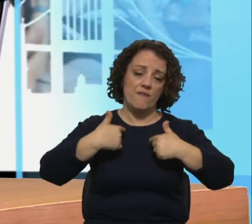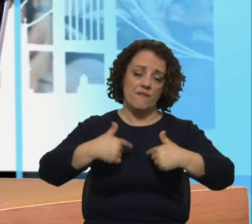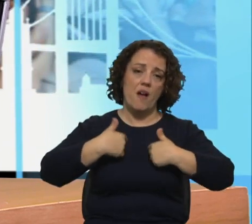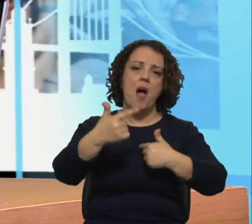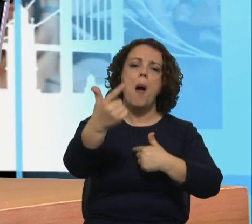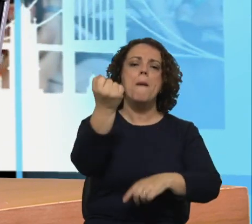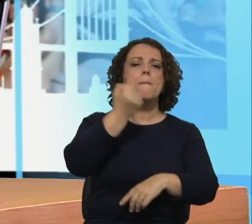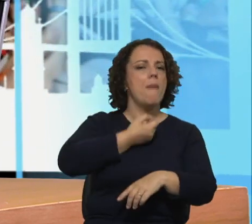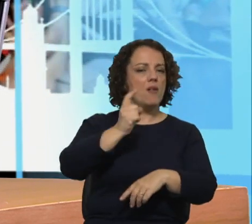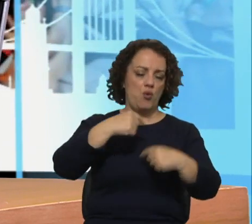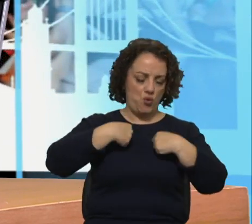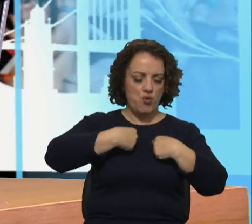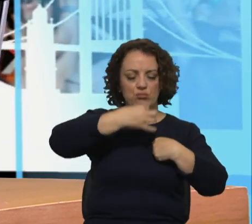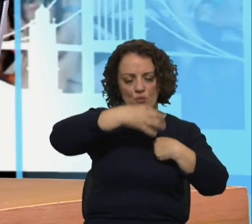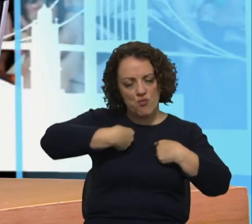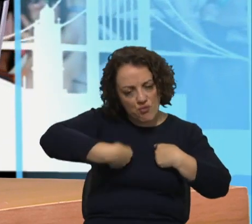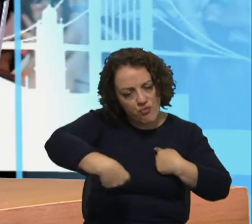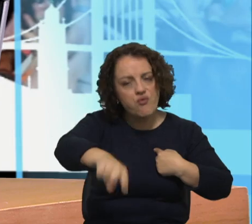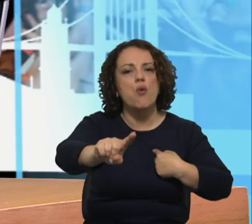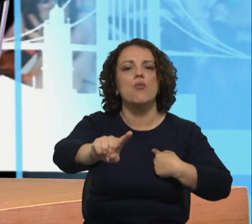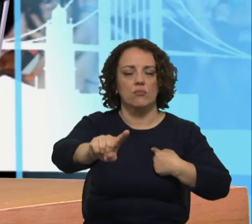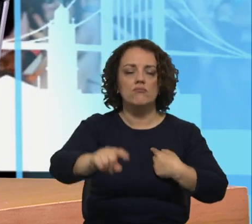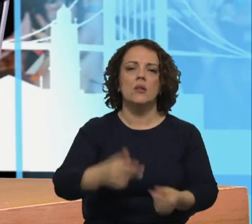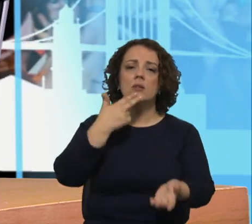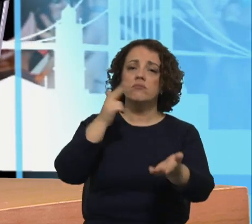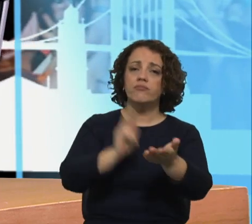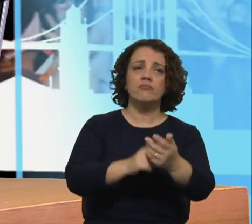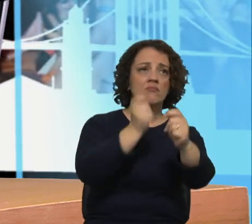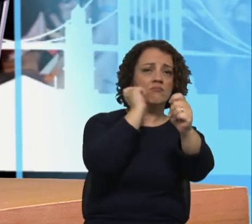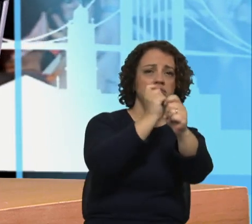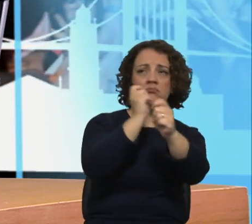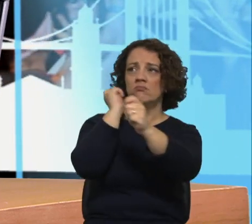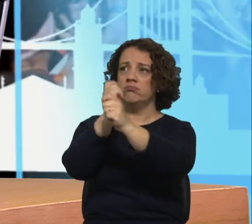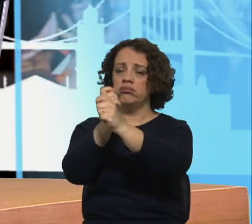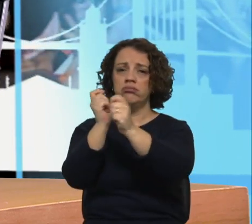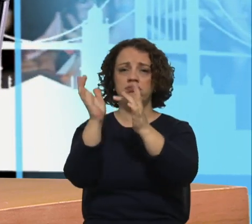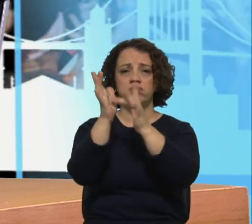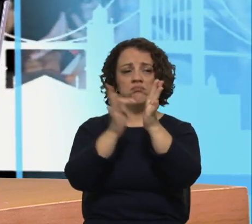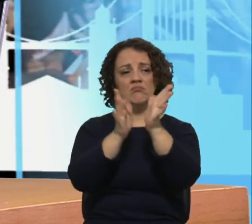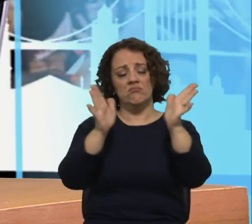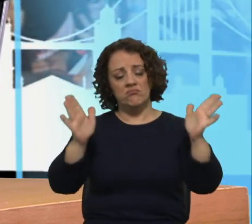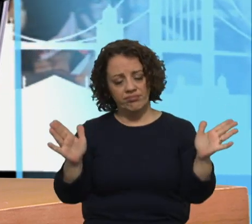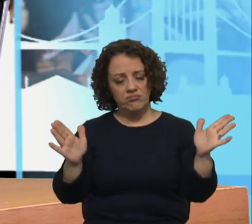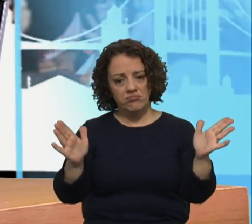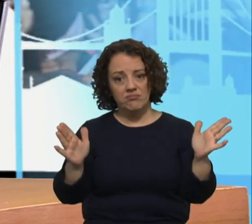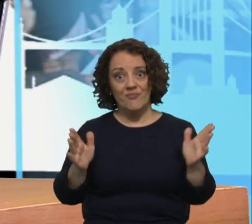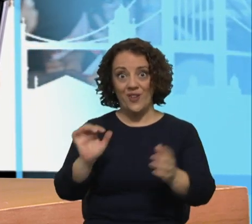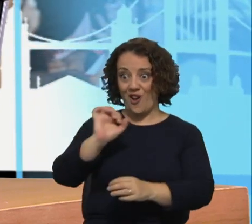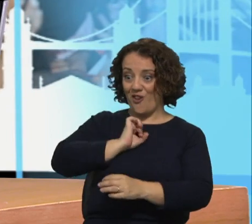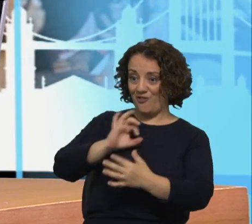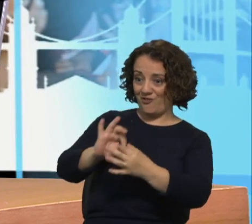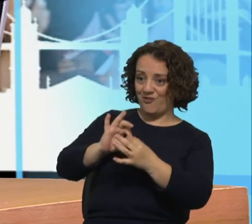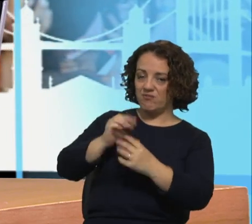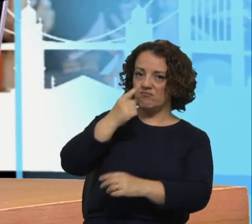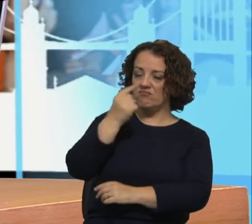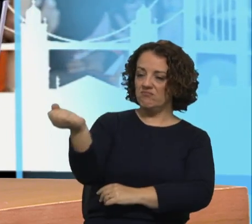dou. O Senhor Jesus foi crucificado após um julgamento iníquo. O Senhor Jesus foi traído pelos seus, mas foi